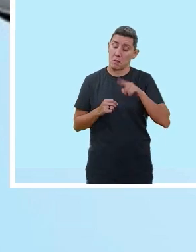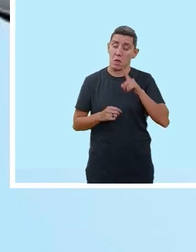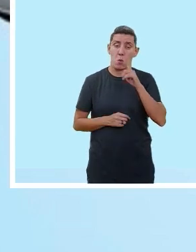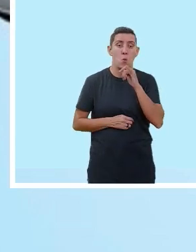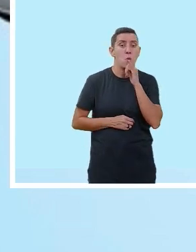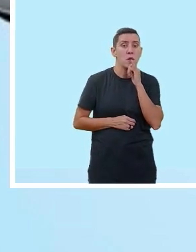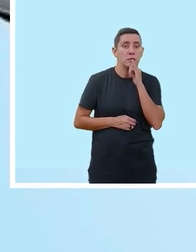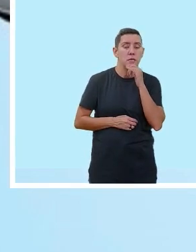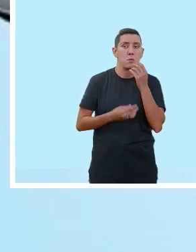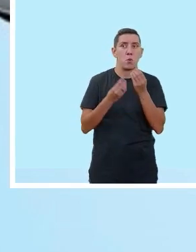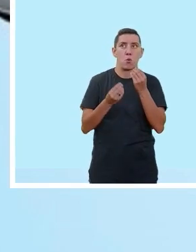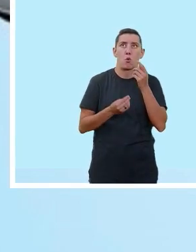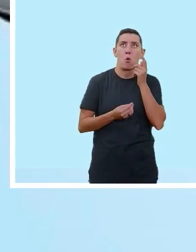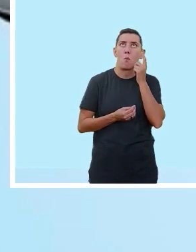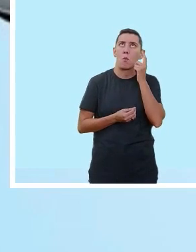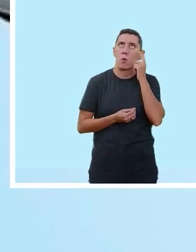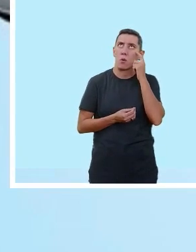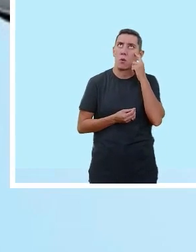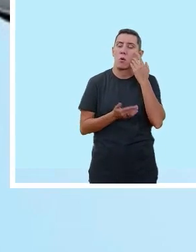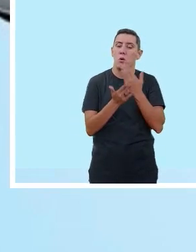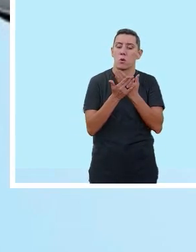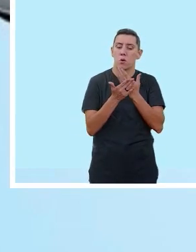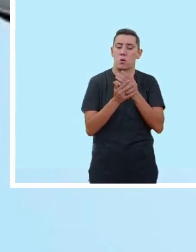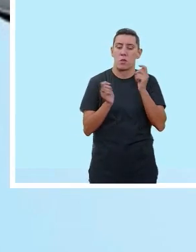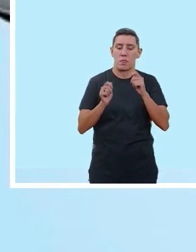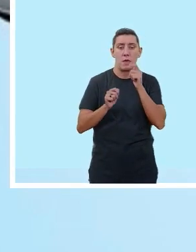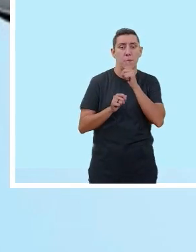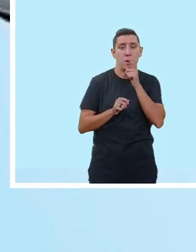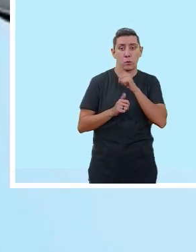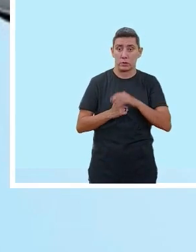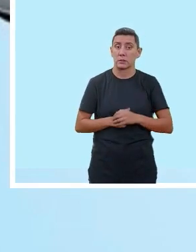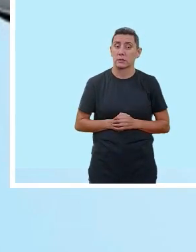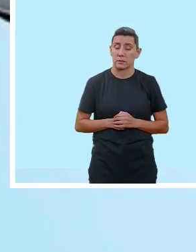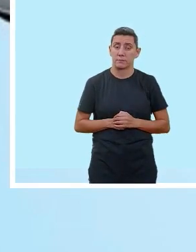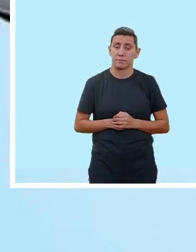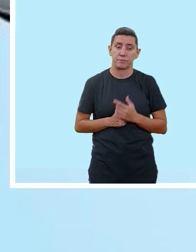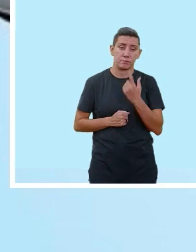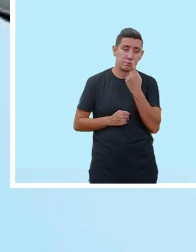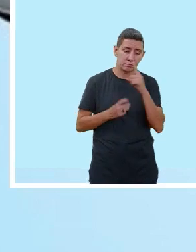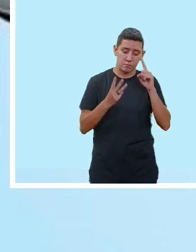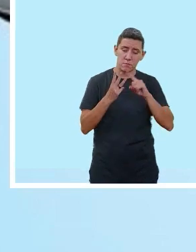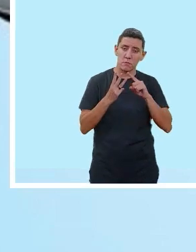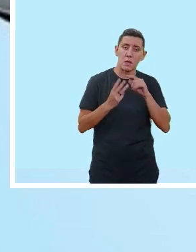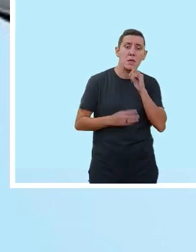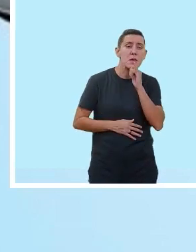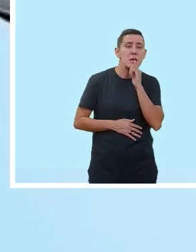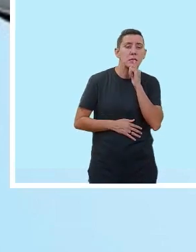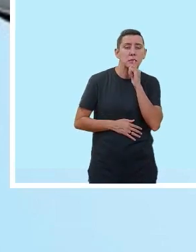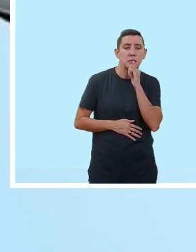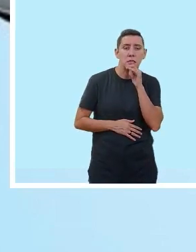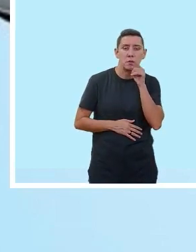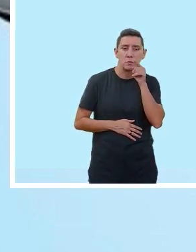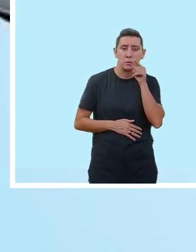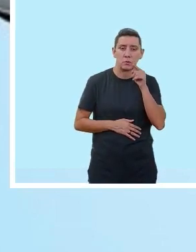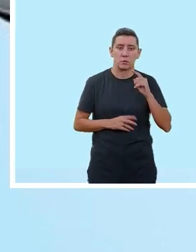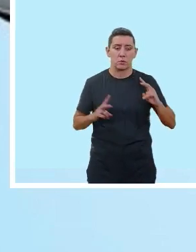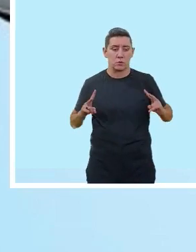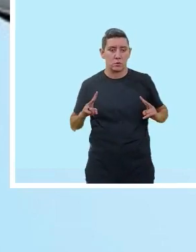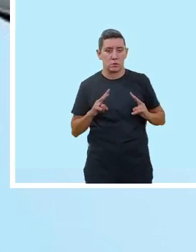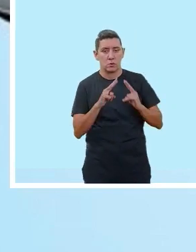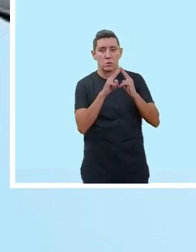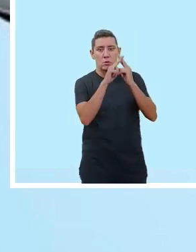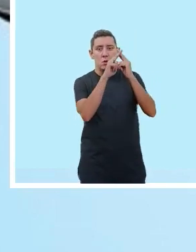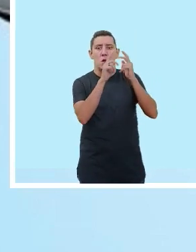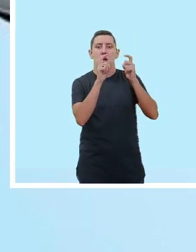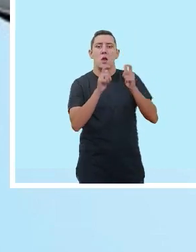isso impacta na questão de emissão. E o último exemplo aqui dessa parte, né, aqui na Grécia, na Ilha Verde,